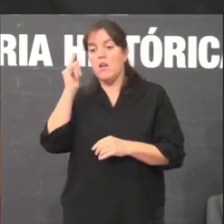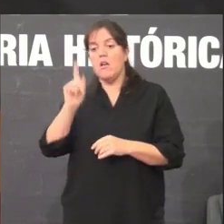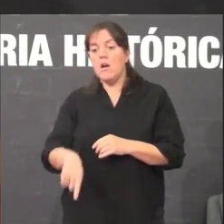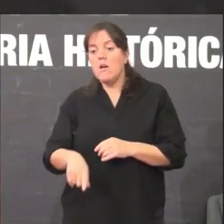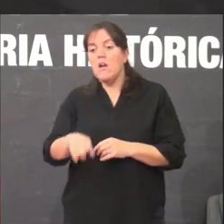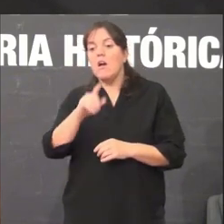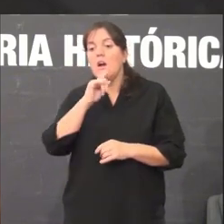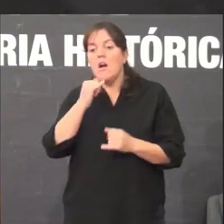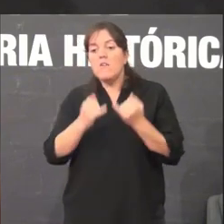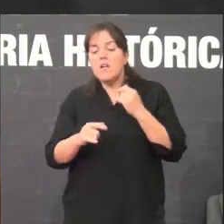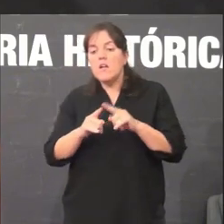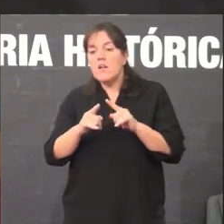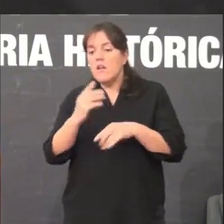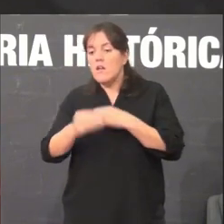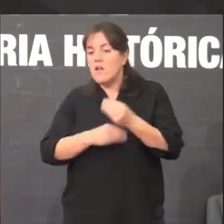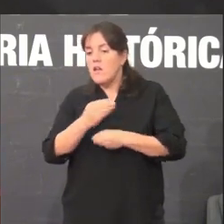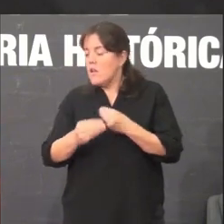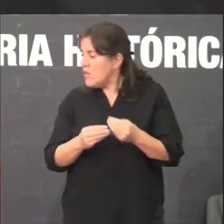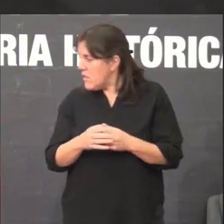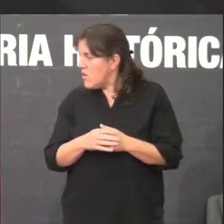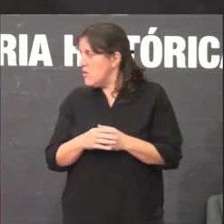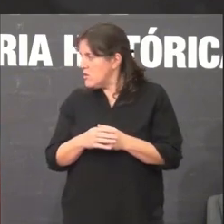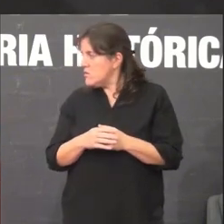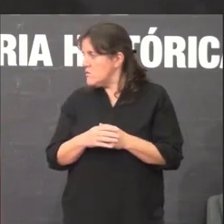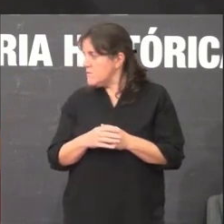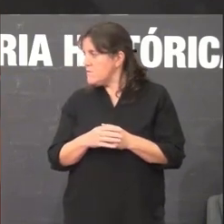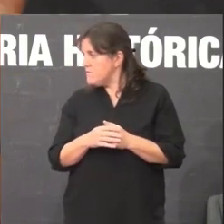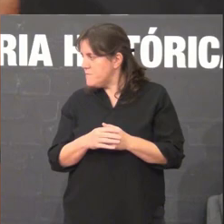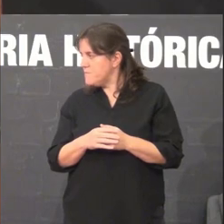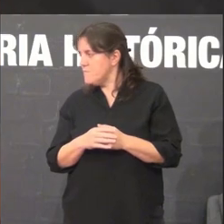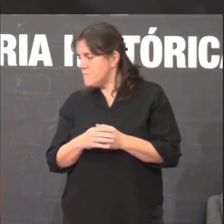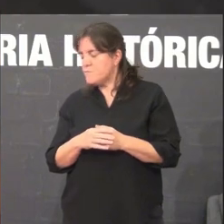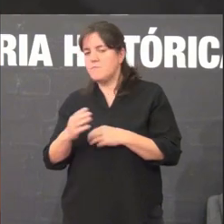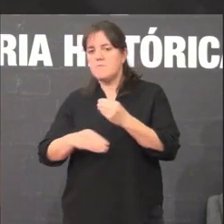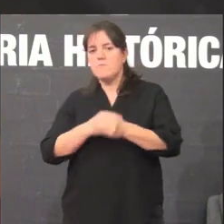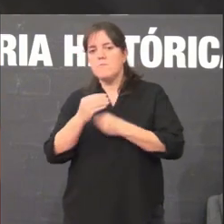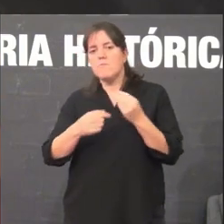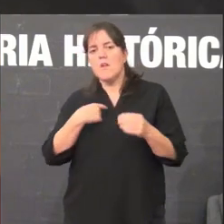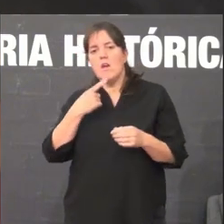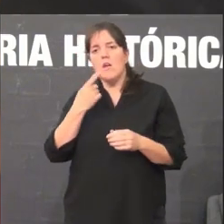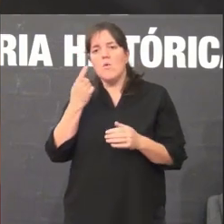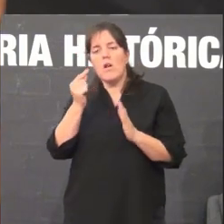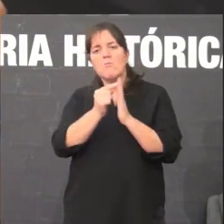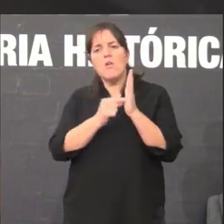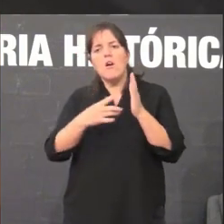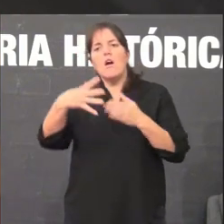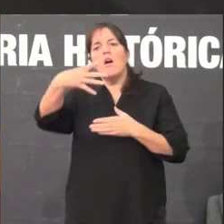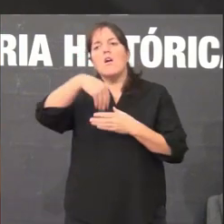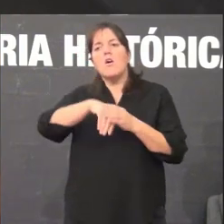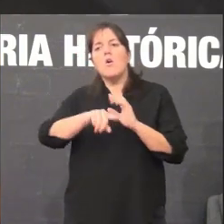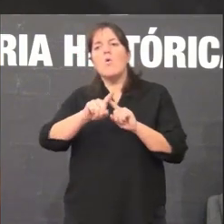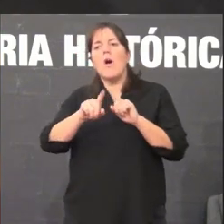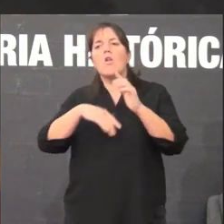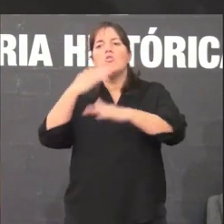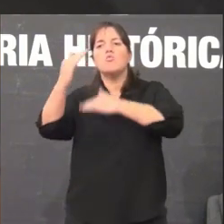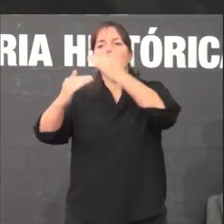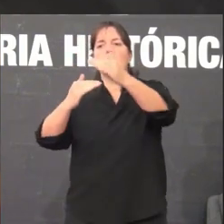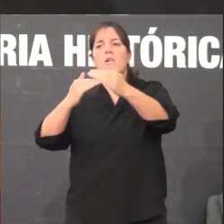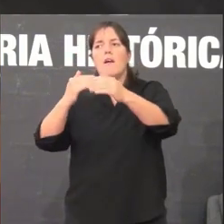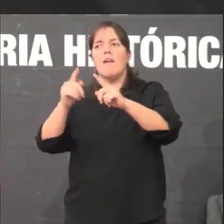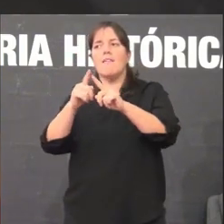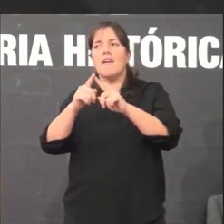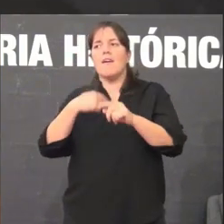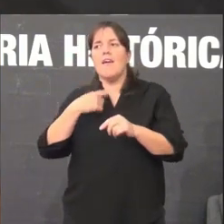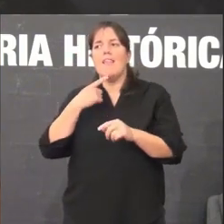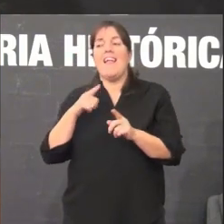fizeram com que se impusesse, inclusivamente na historiografia portuguesa, uma superioridade do modelo da